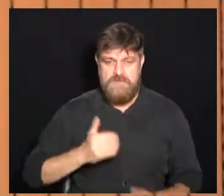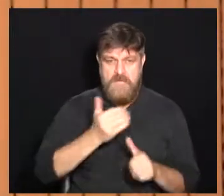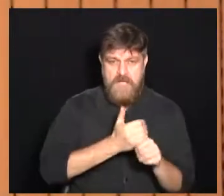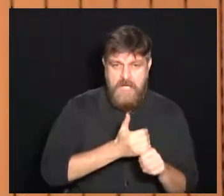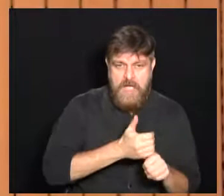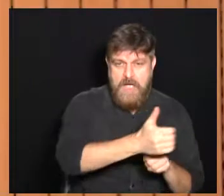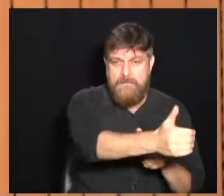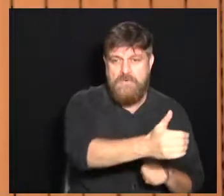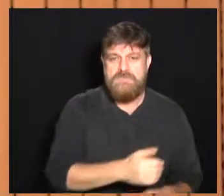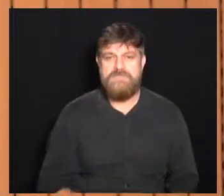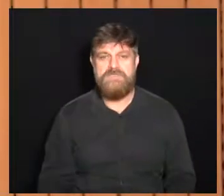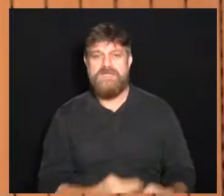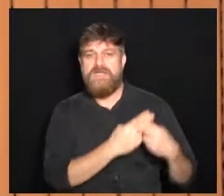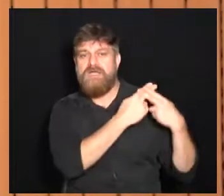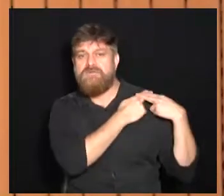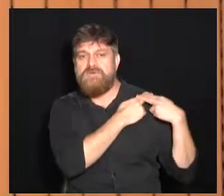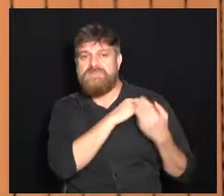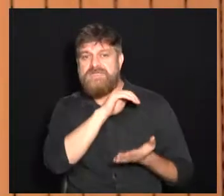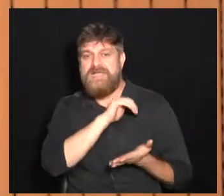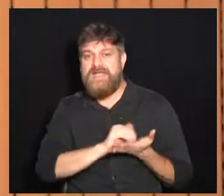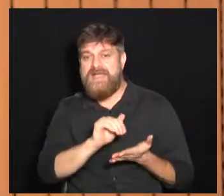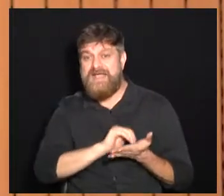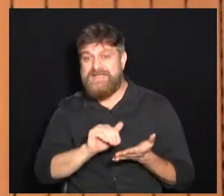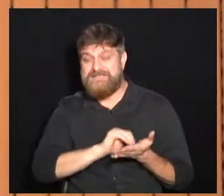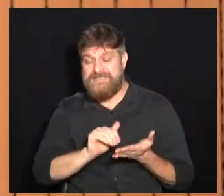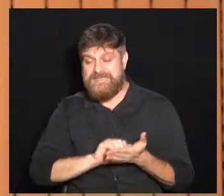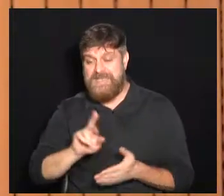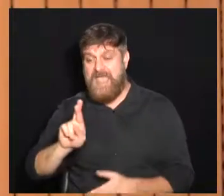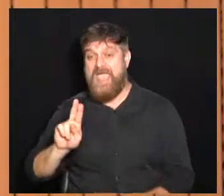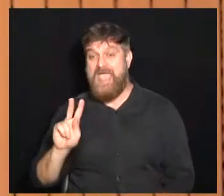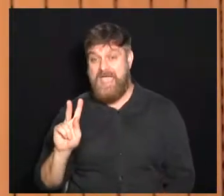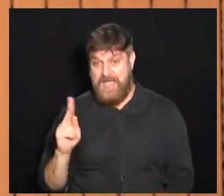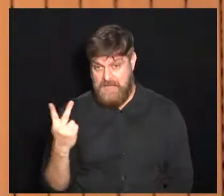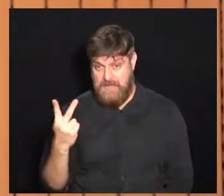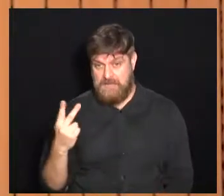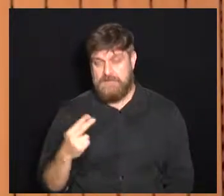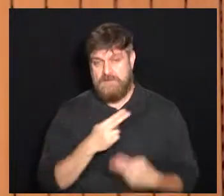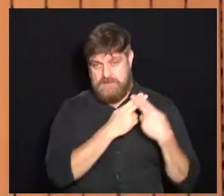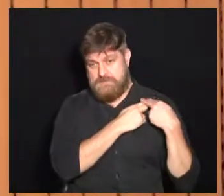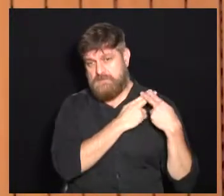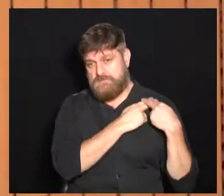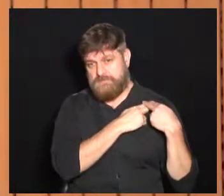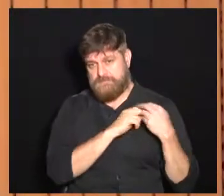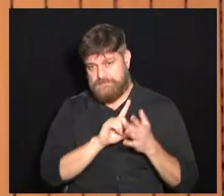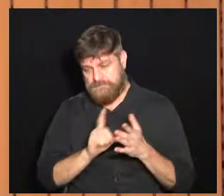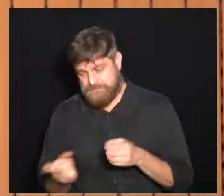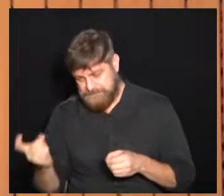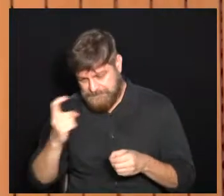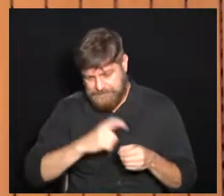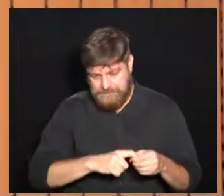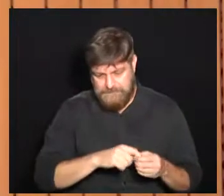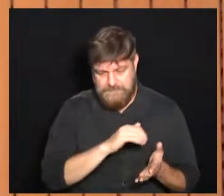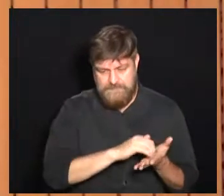posse, compete à Secretaria de Recursos Humanos. E depois volta para a educação para a atribuição. Está